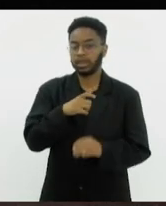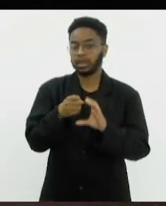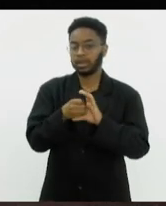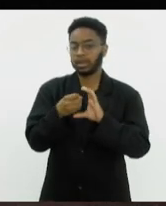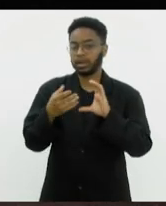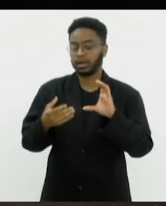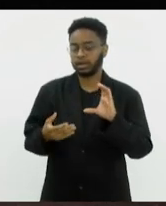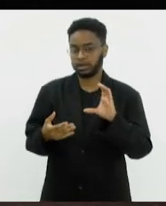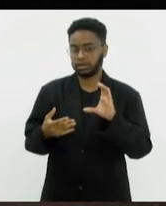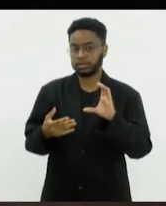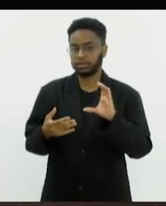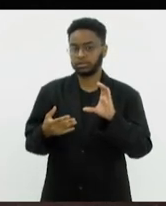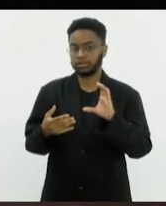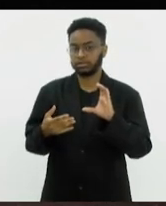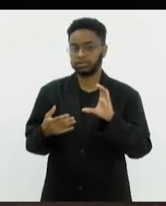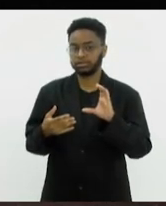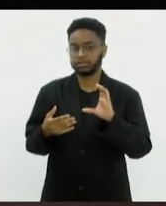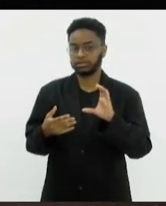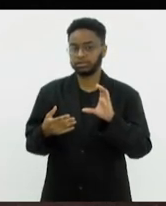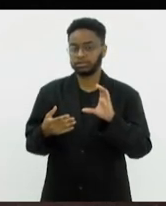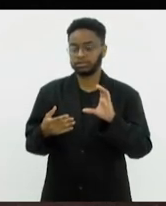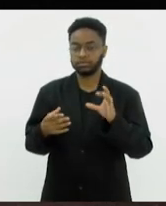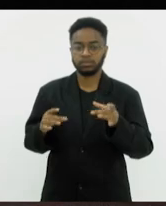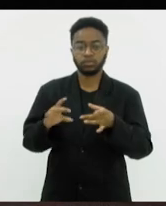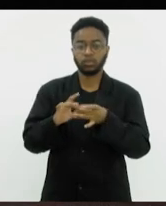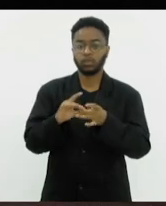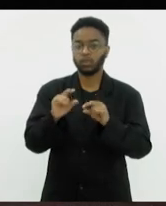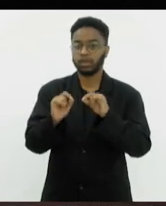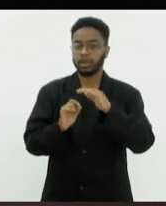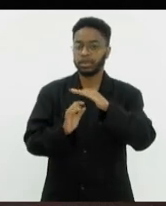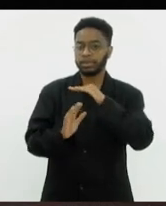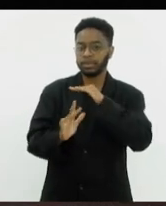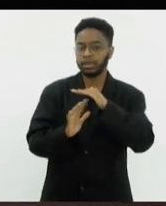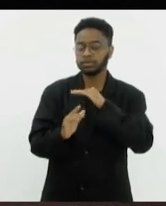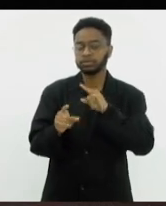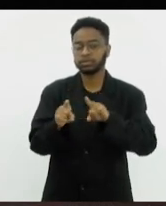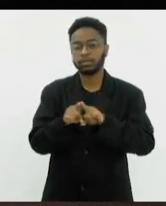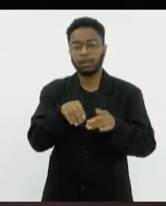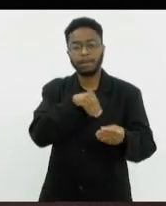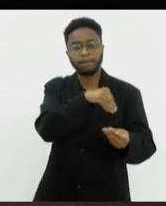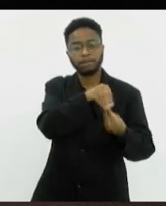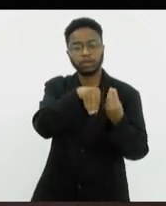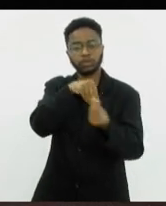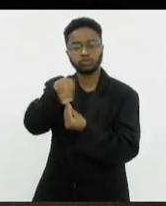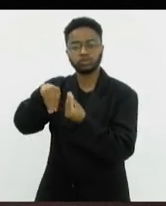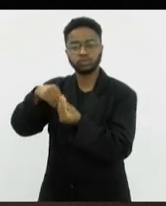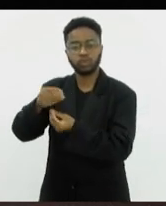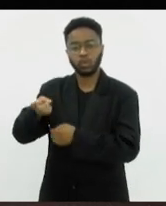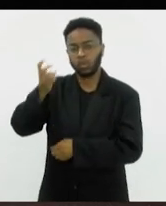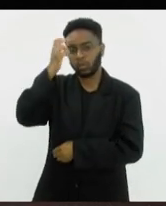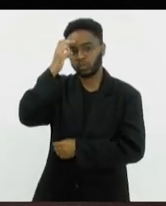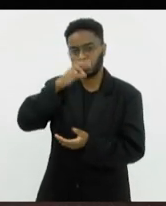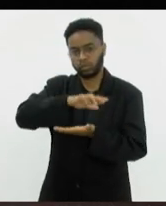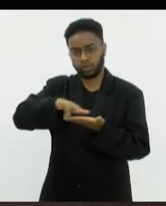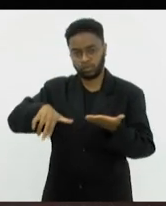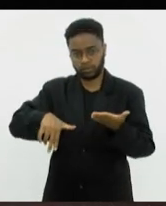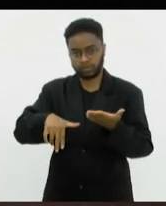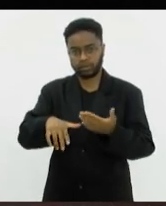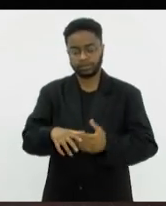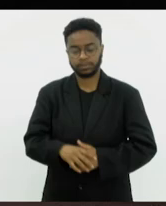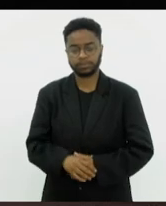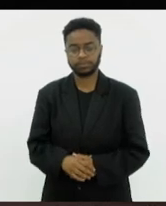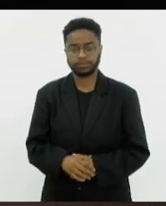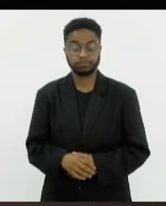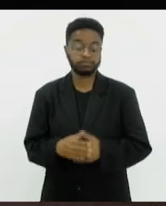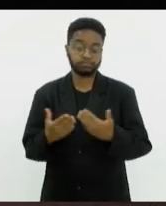característica que é marcada pela imigração e a mistura de muitas culturas. É só